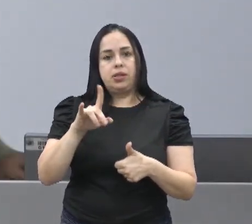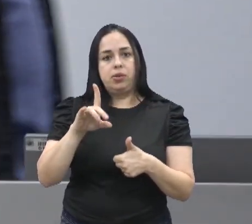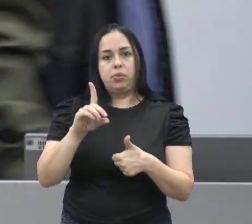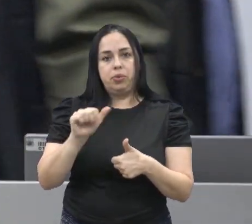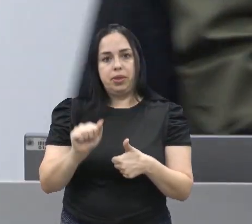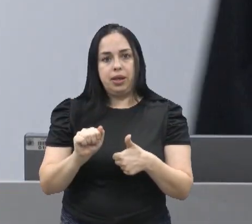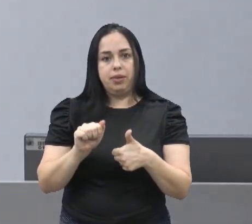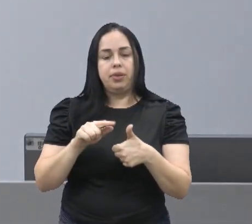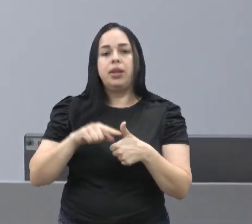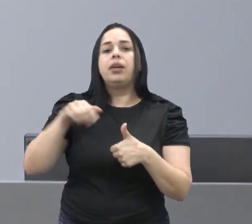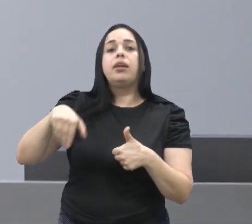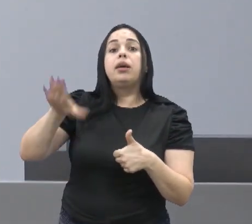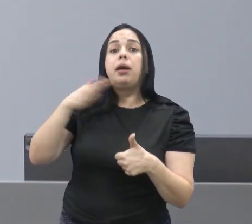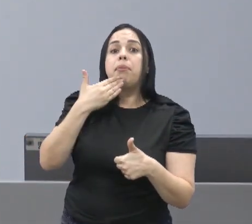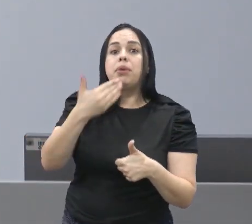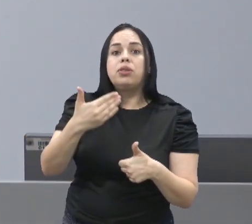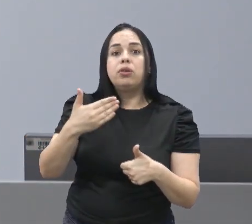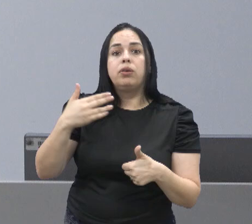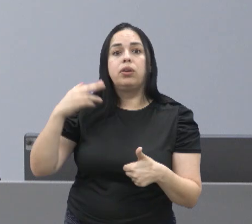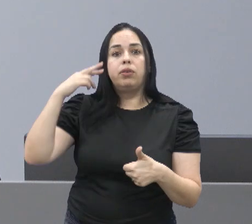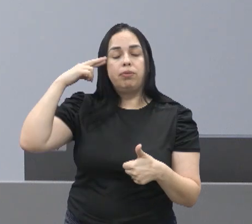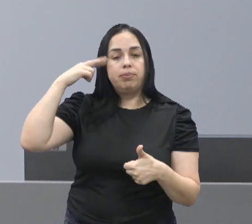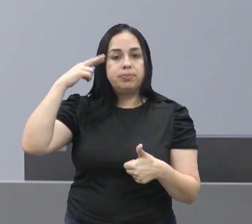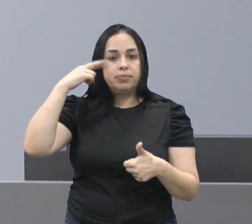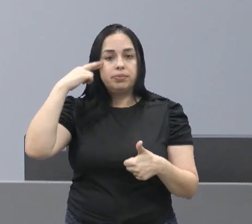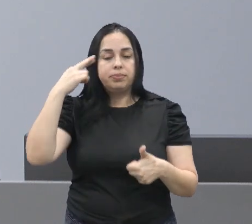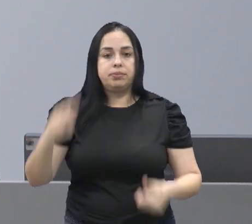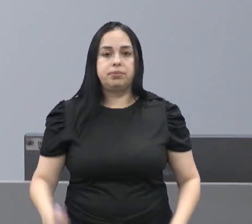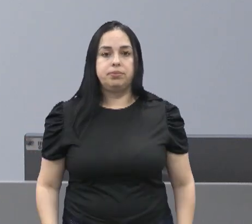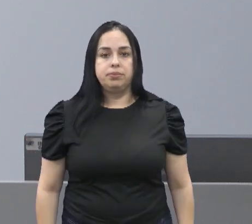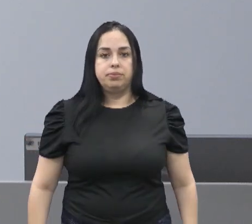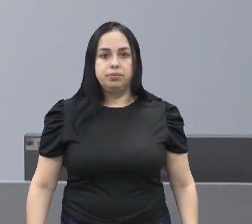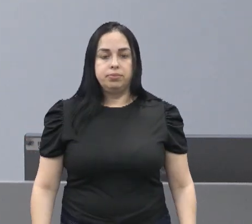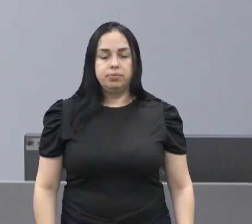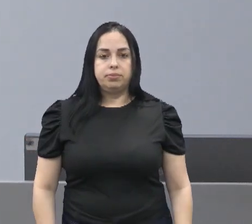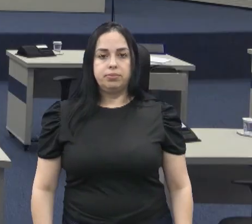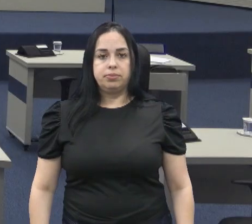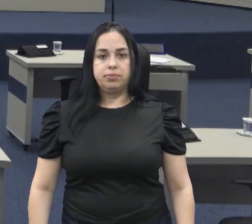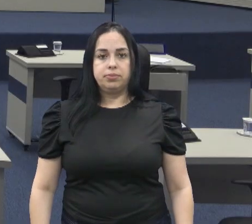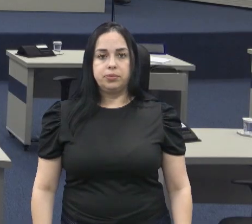a pedido do vereador Rogério Dacacém.